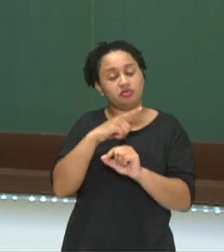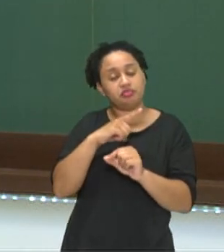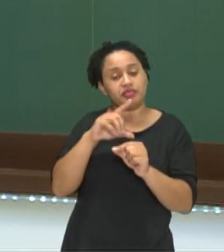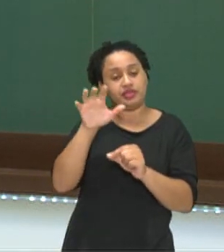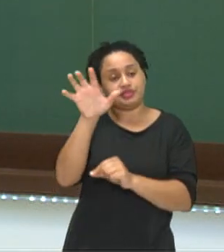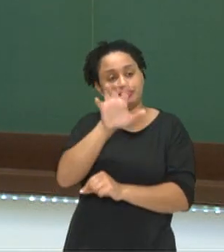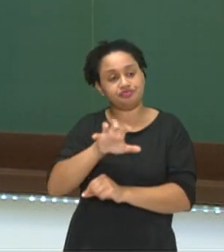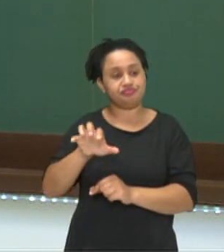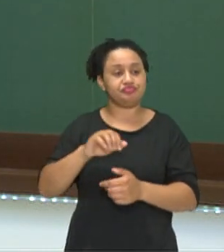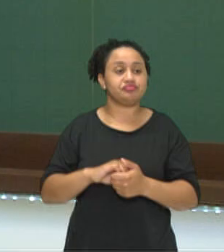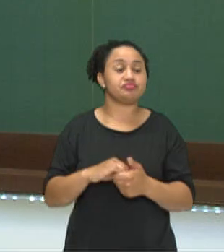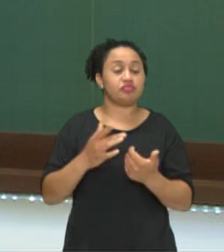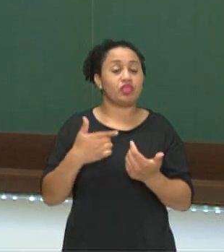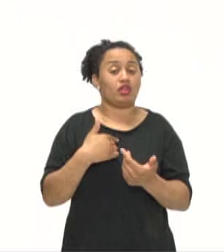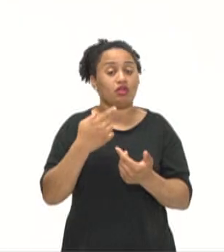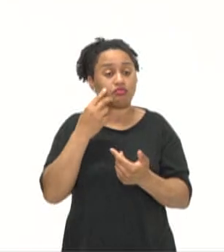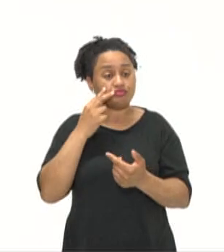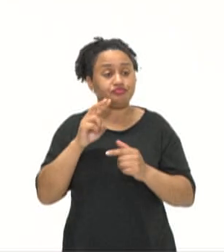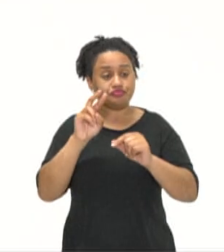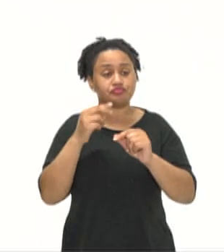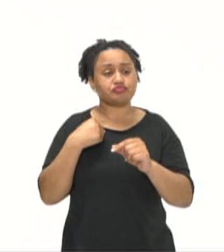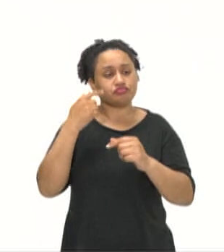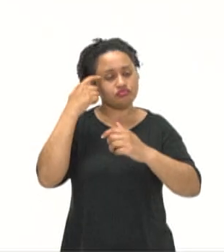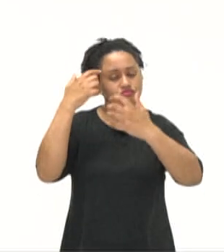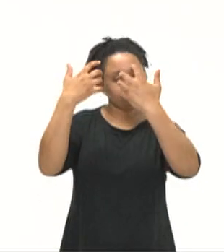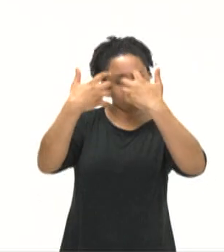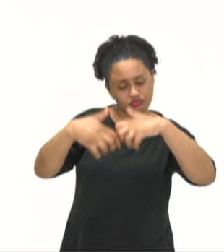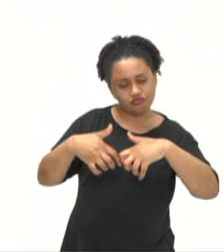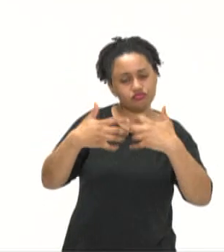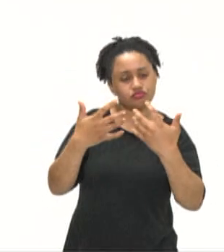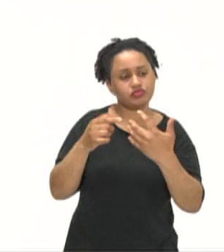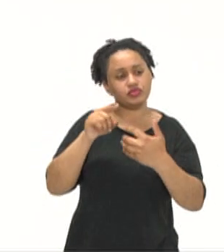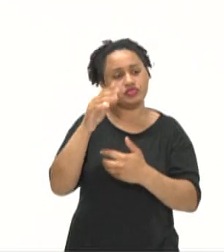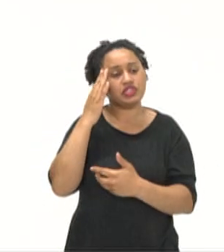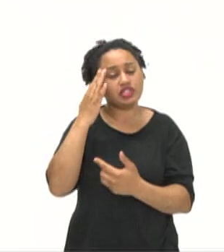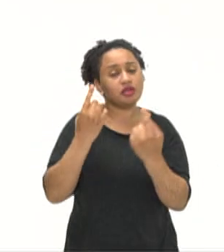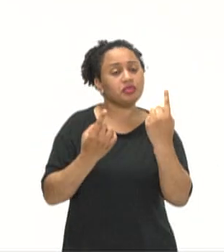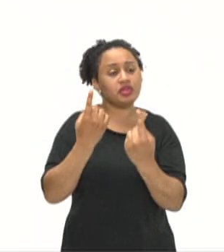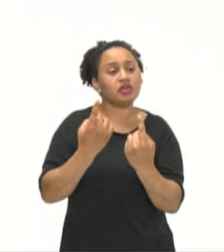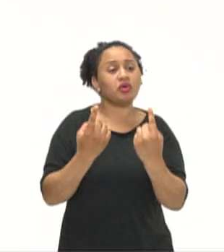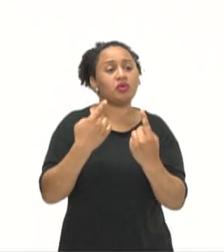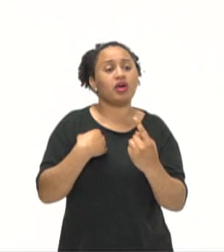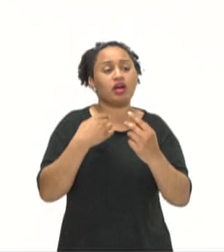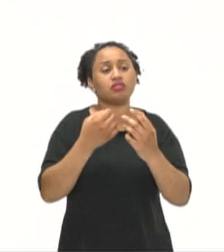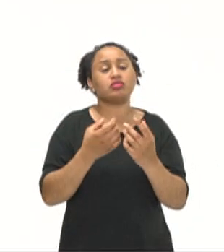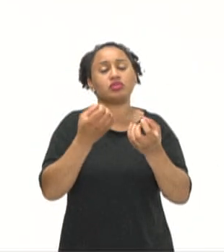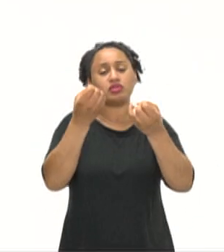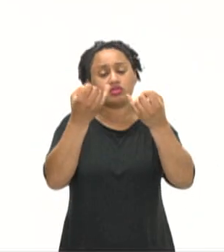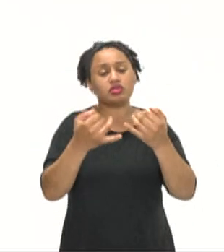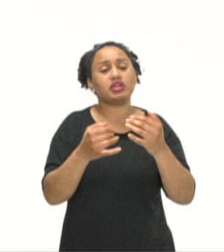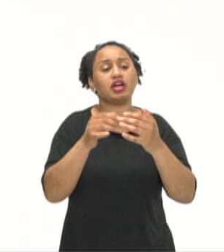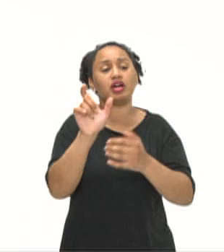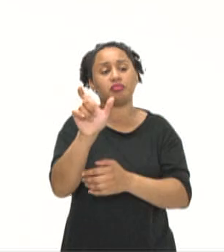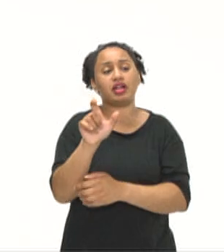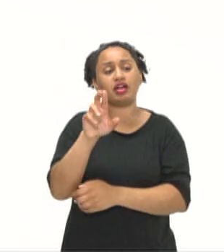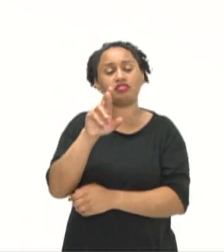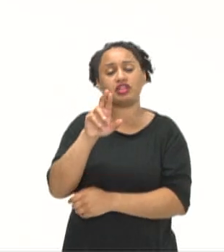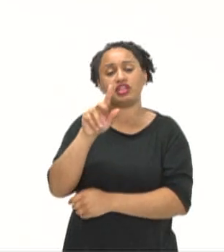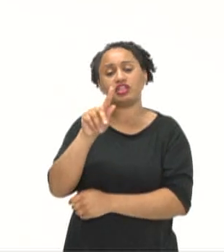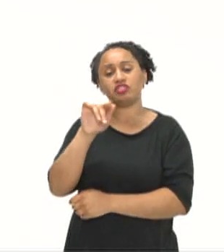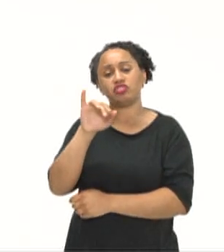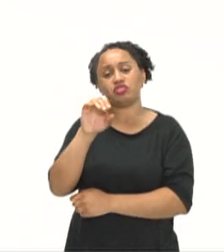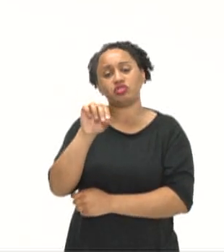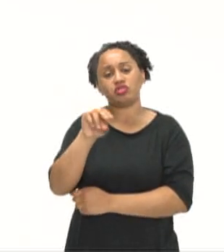utilizado. Dá uma olhada aqui na tela, ó. A nossa reflexão aqui, ó. Você sabe qual é a definição da palavra regionalizar e qual